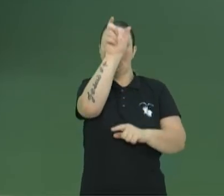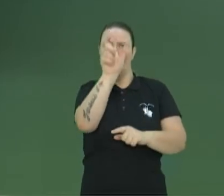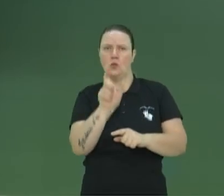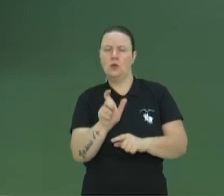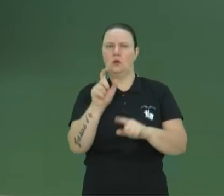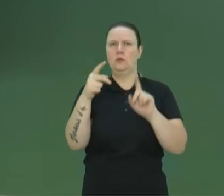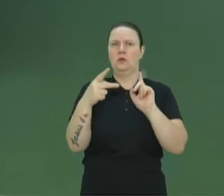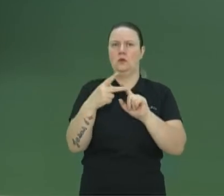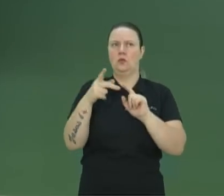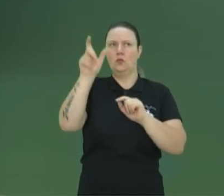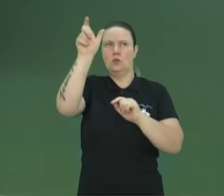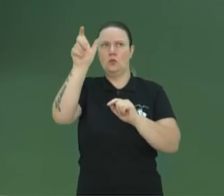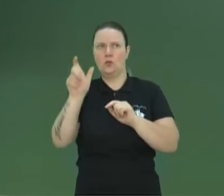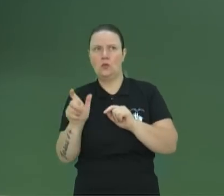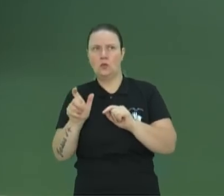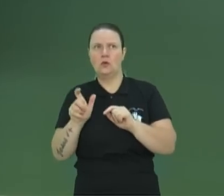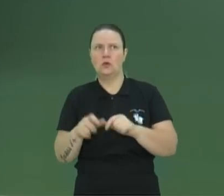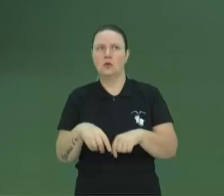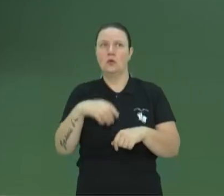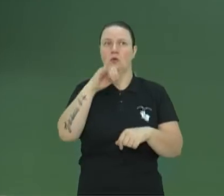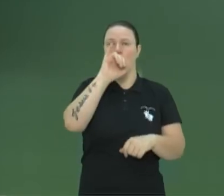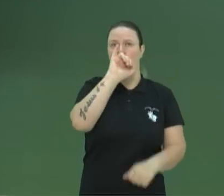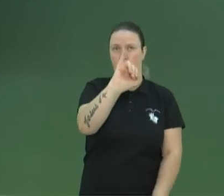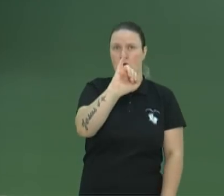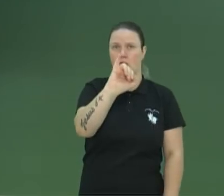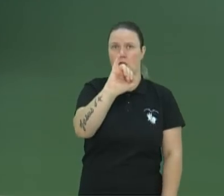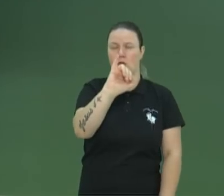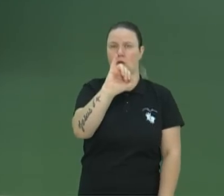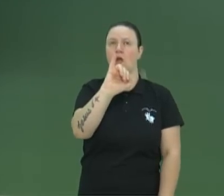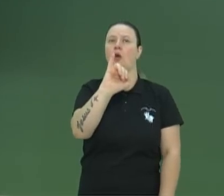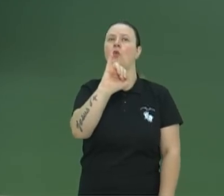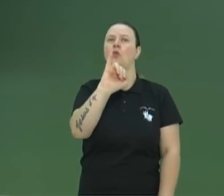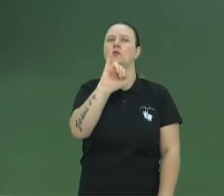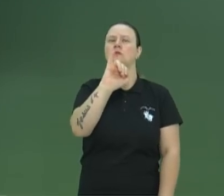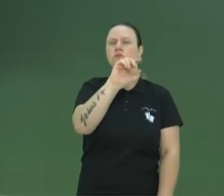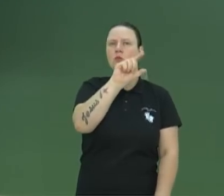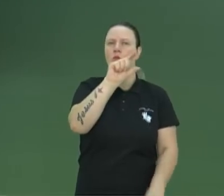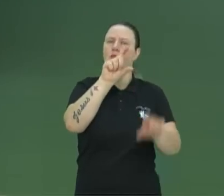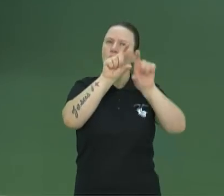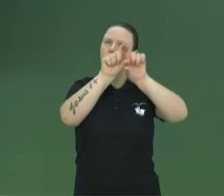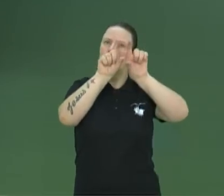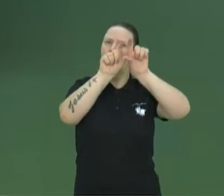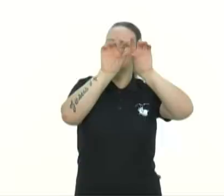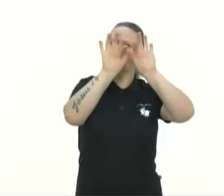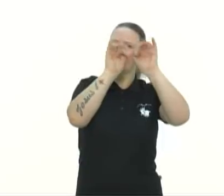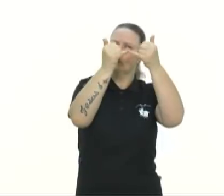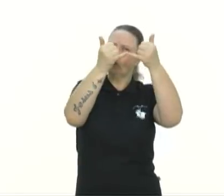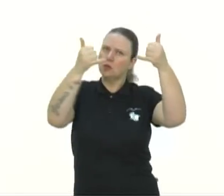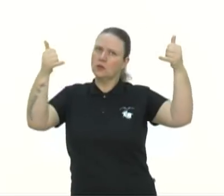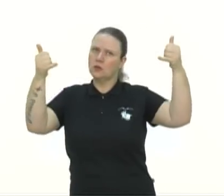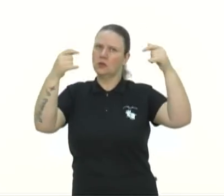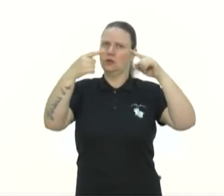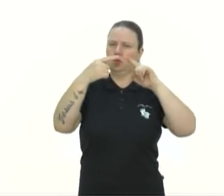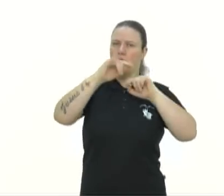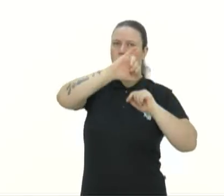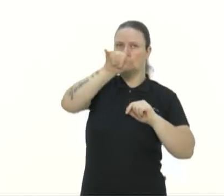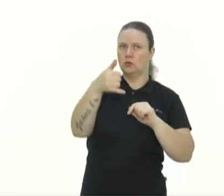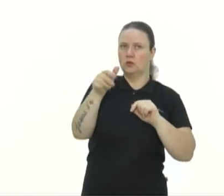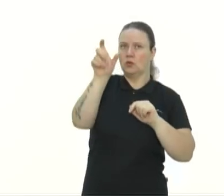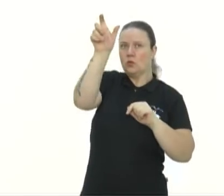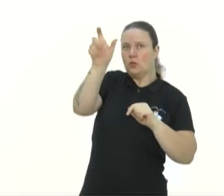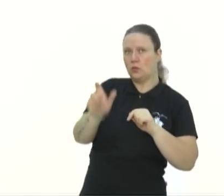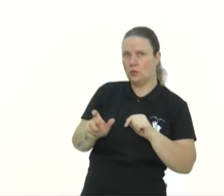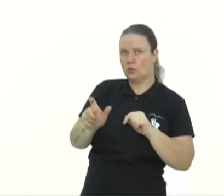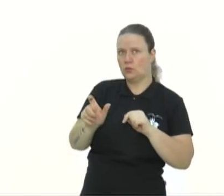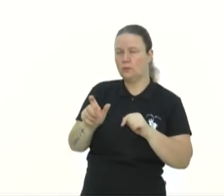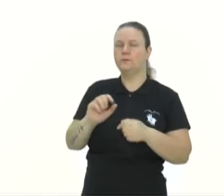é linha e J é coluna. Segunda linha, primeira coluna, e posicionei todos os elementos da matriz e